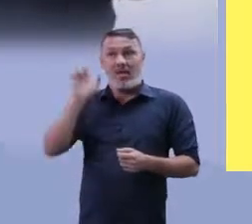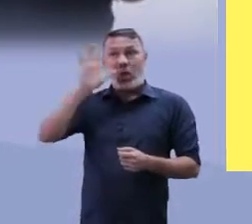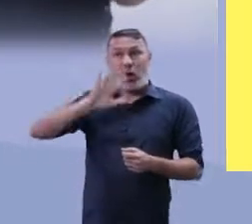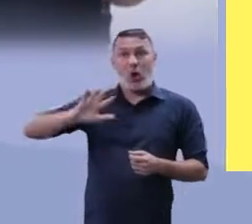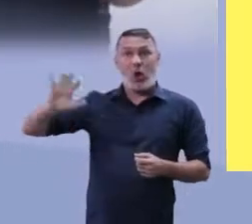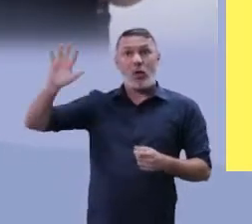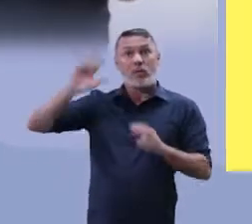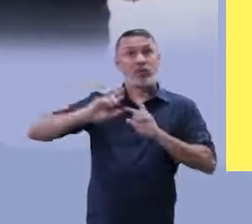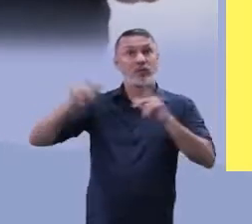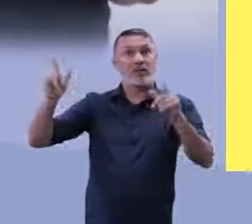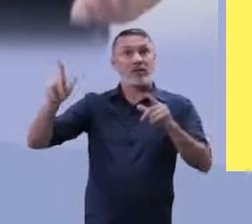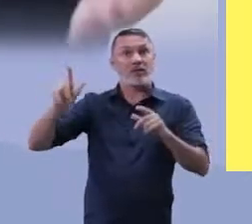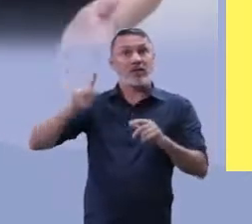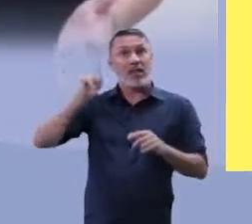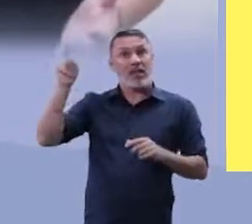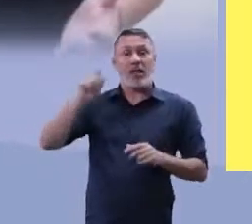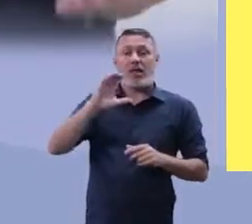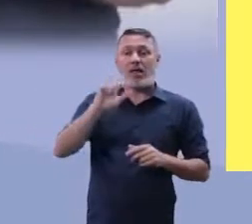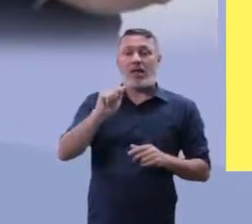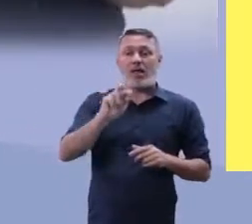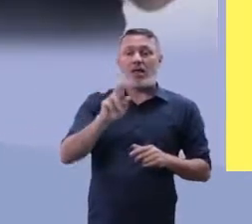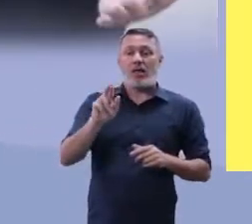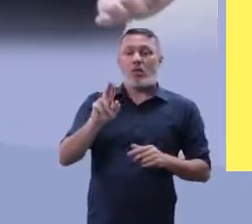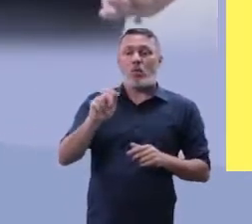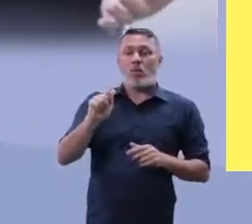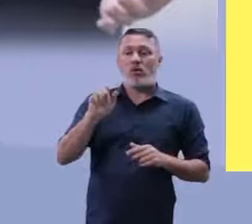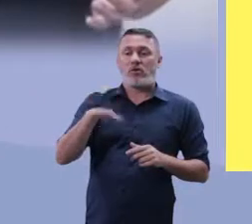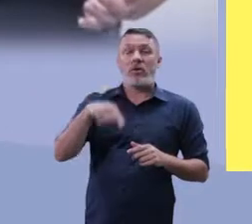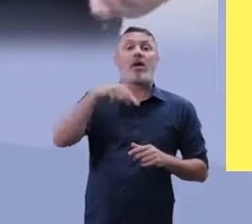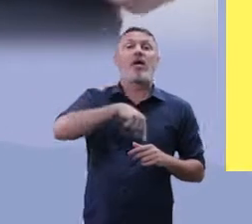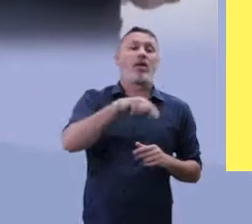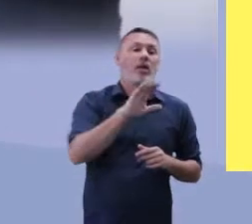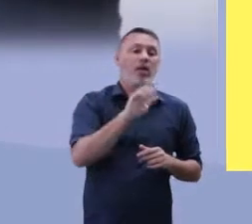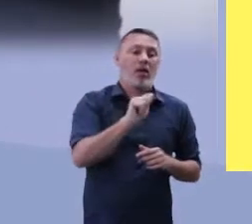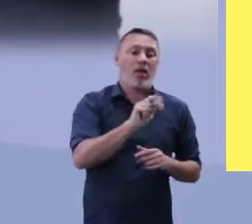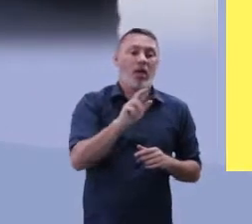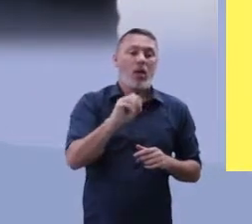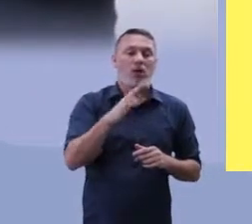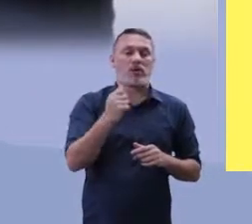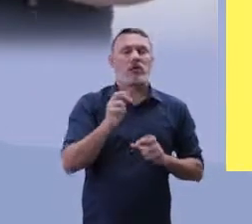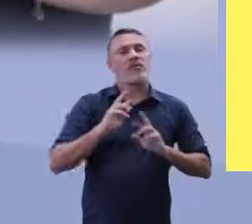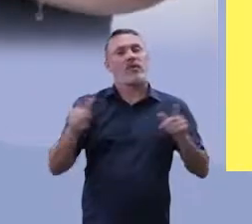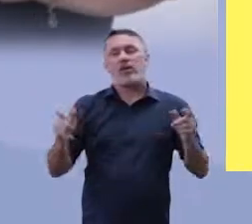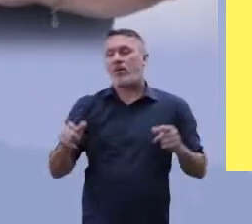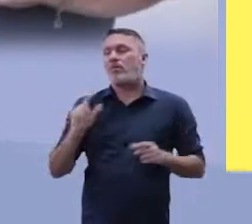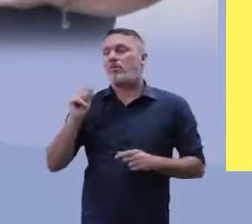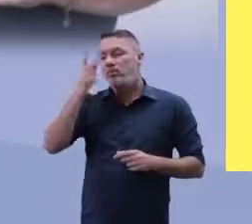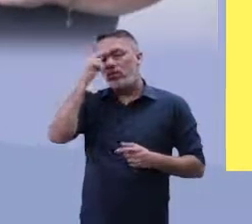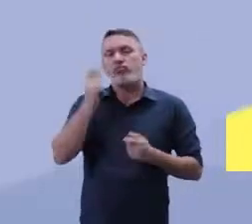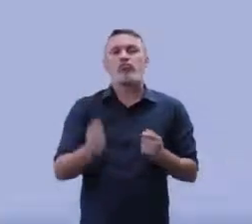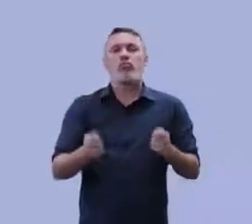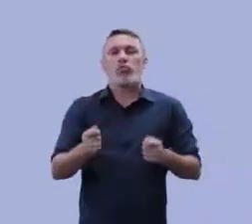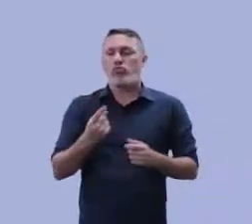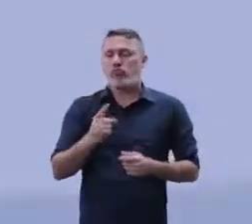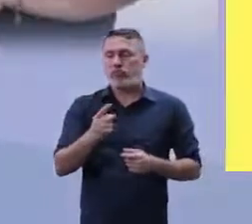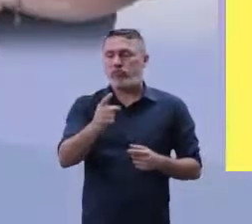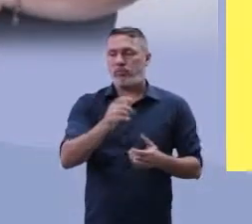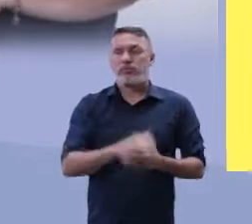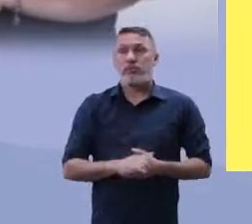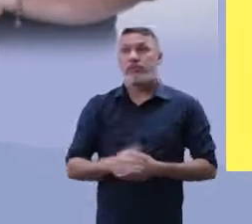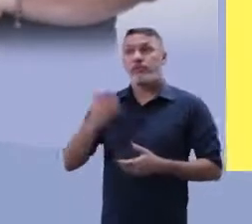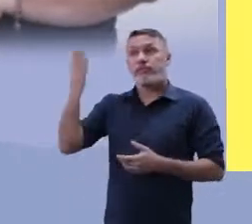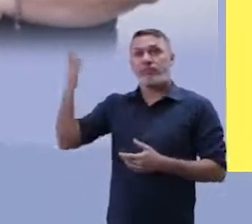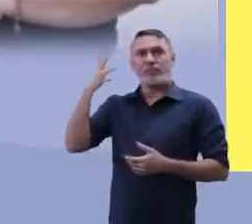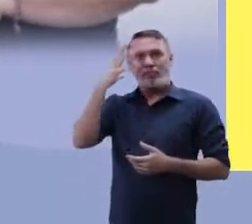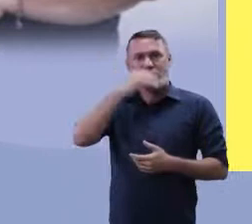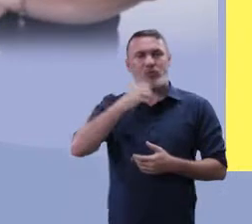como lá na Europa, eram carroças, nas quais as pessoas se deslocavam e elas ficavam ali, ó, paradas. Aqui,